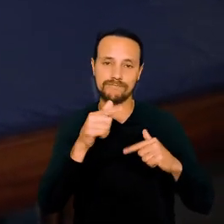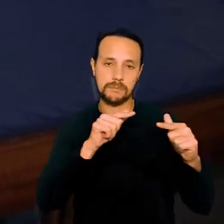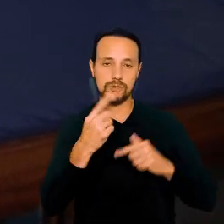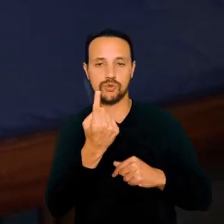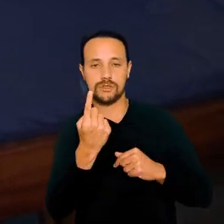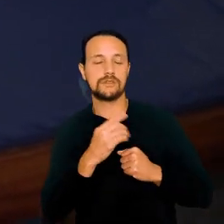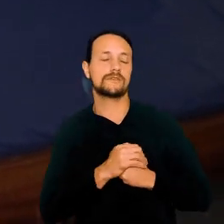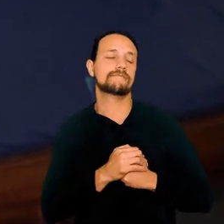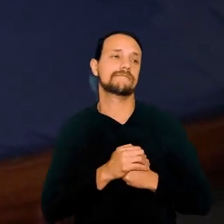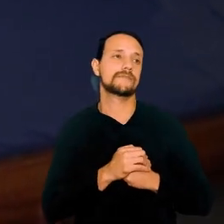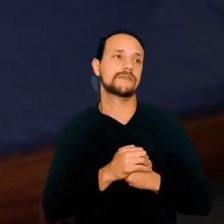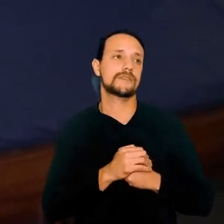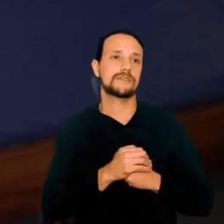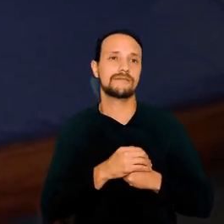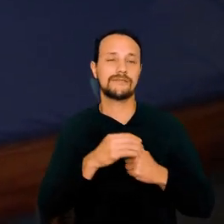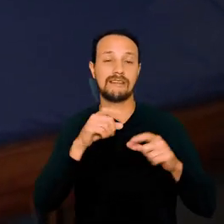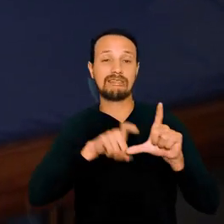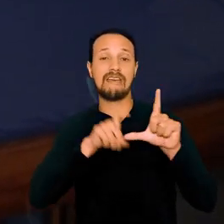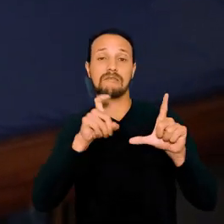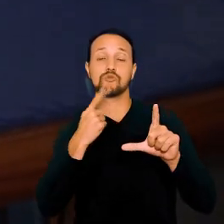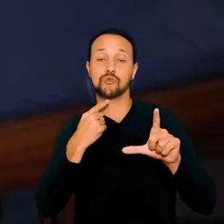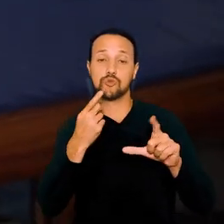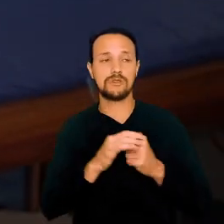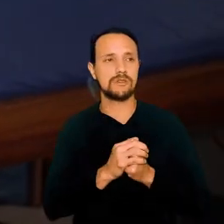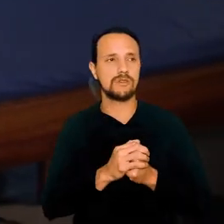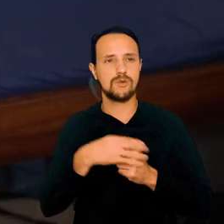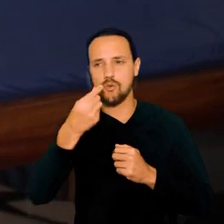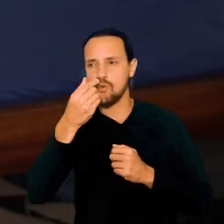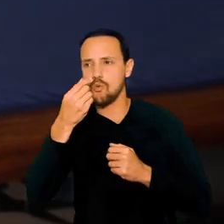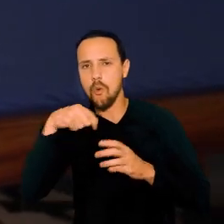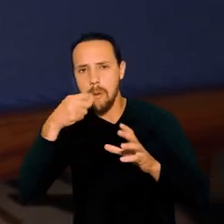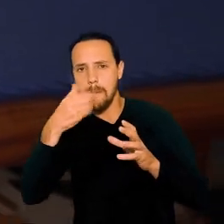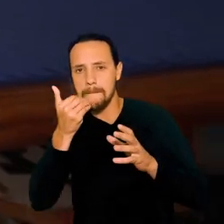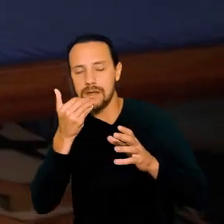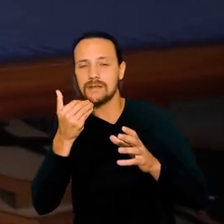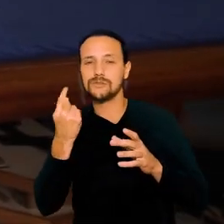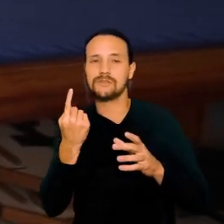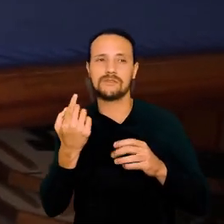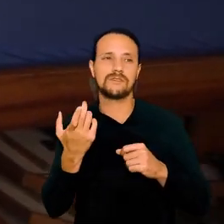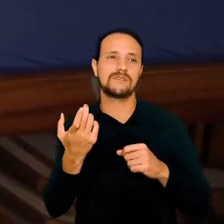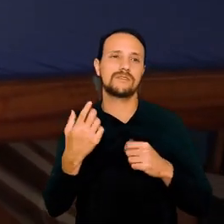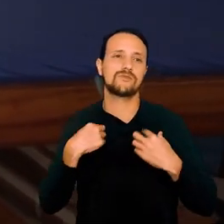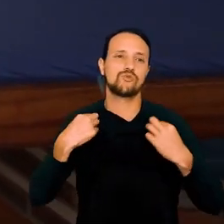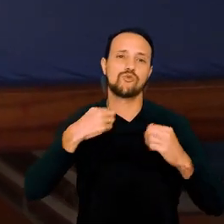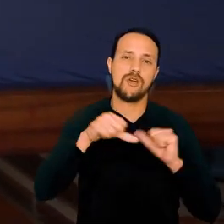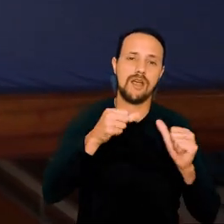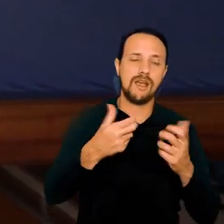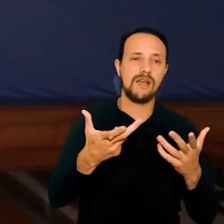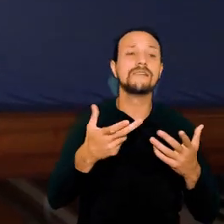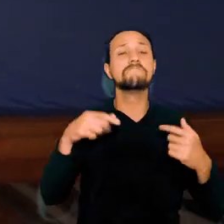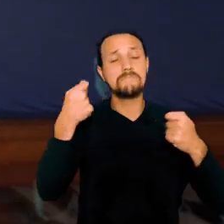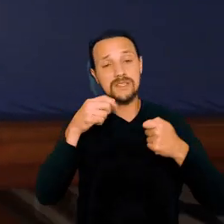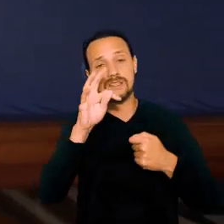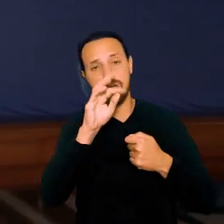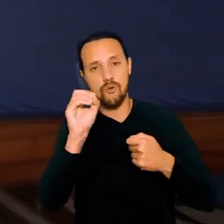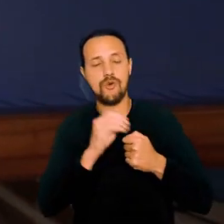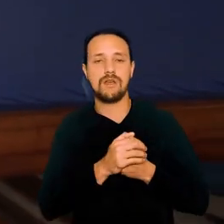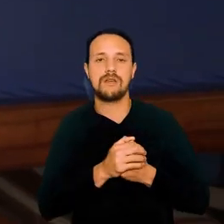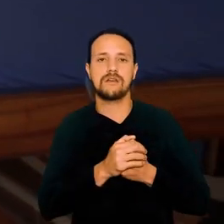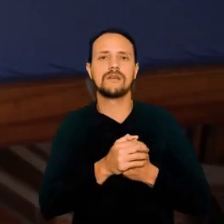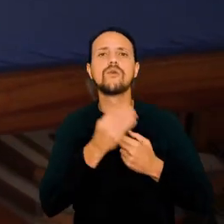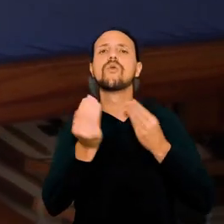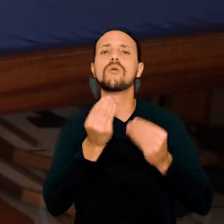tinha acesso e eu pude ter aqui. Então é assim, uma gratificação muito grande